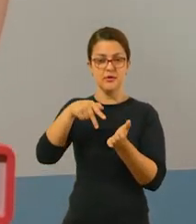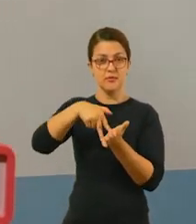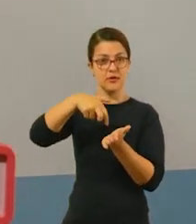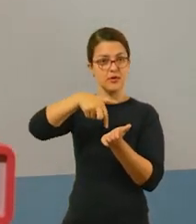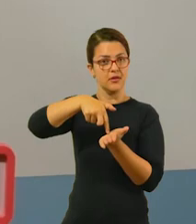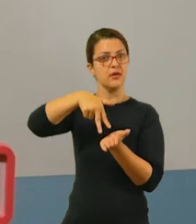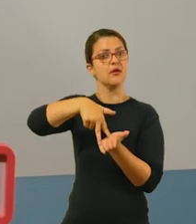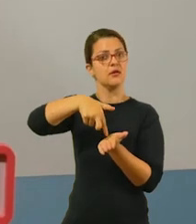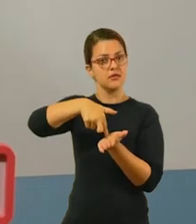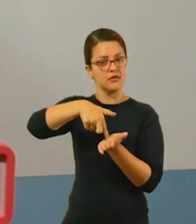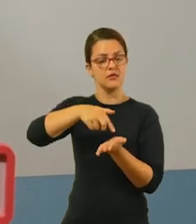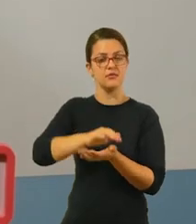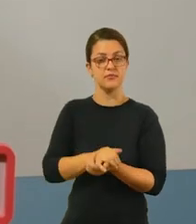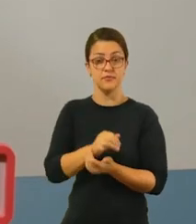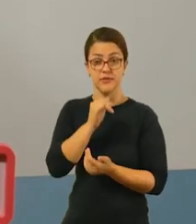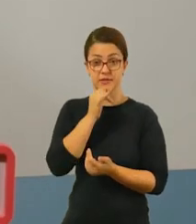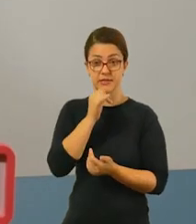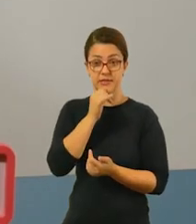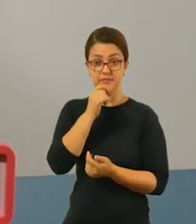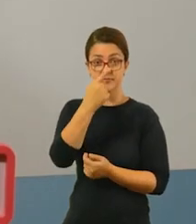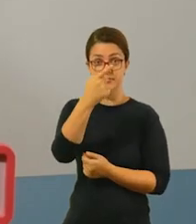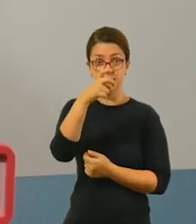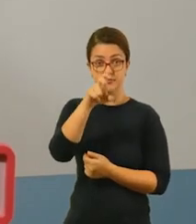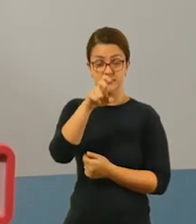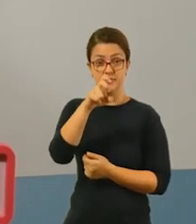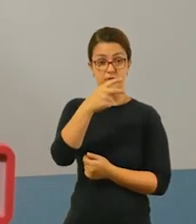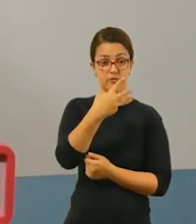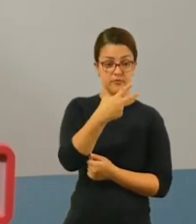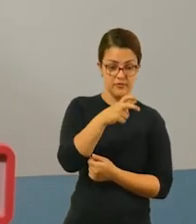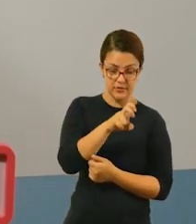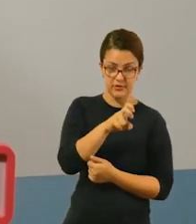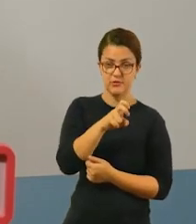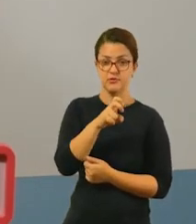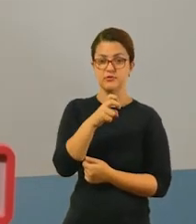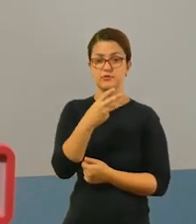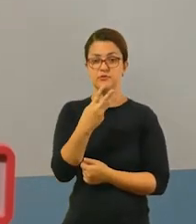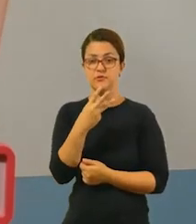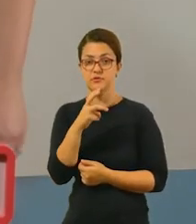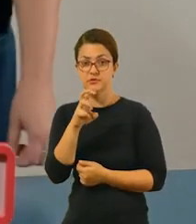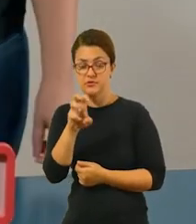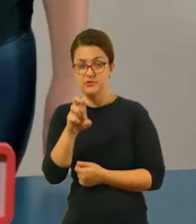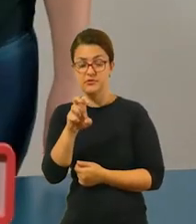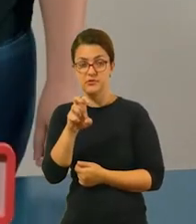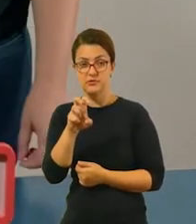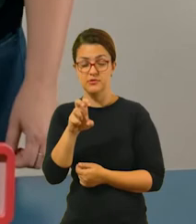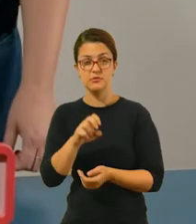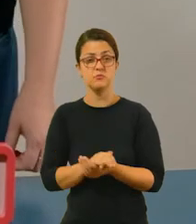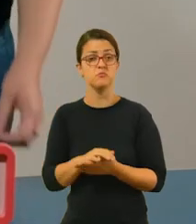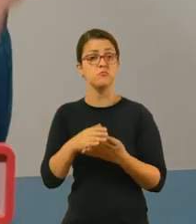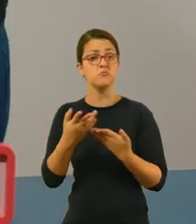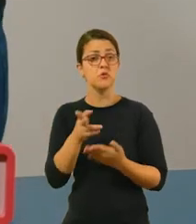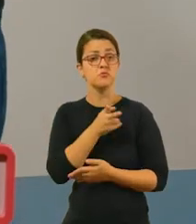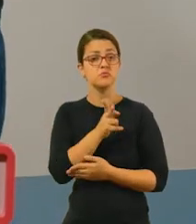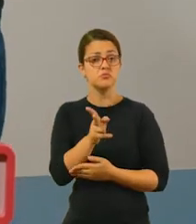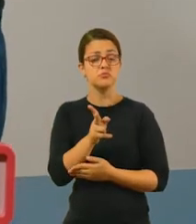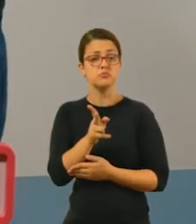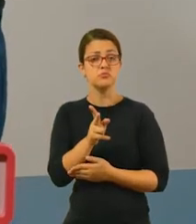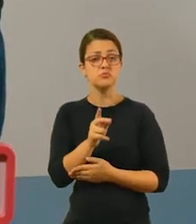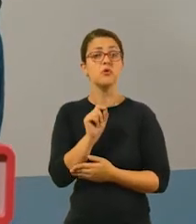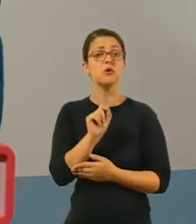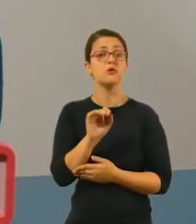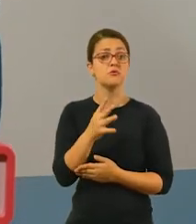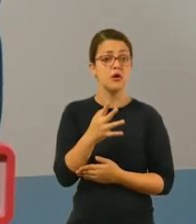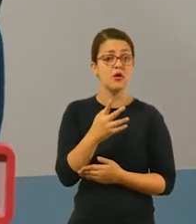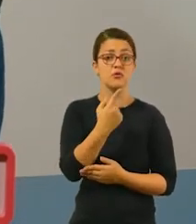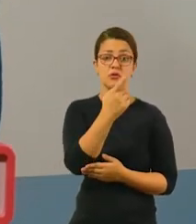lá. Aqui tem um exemplo. 15, depois 25, depois 35. Ou seja, que sequência ele seguiu?